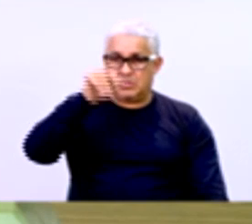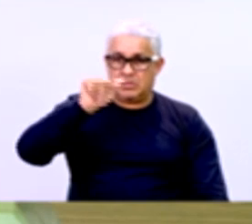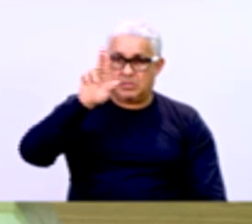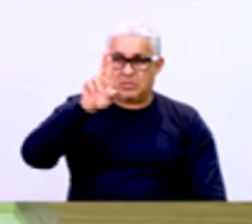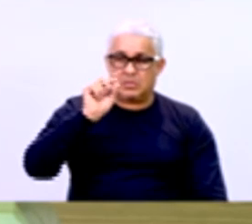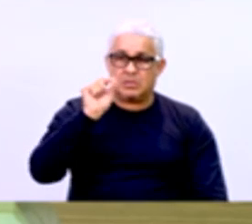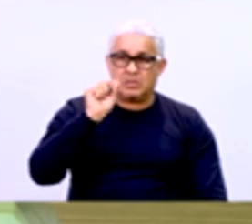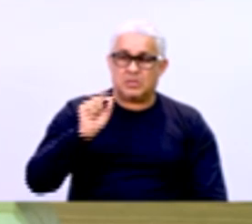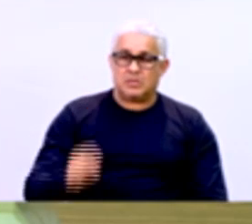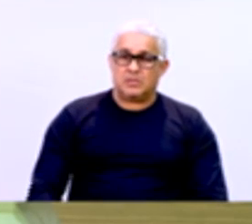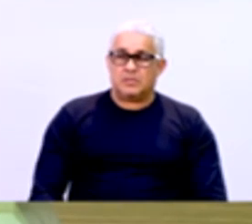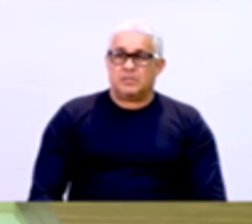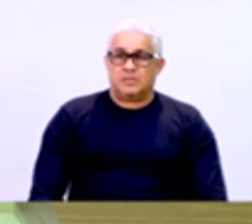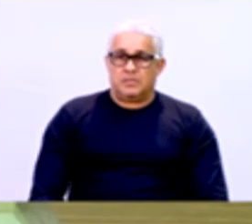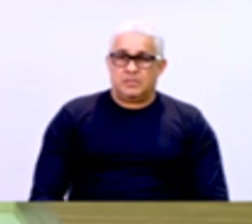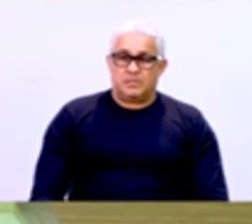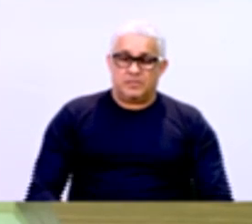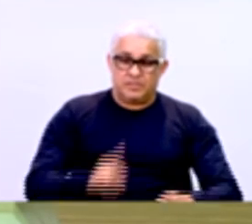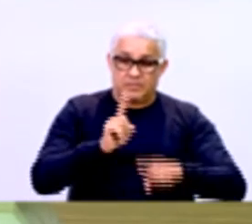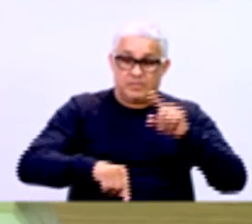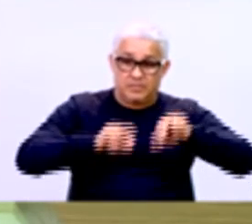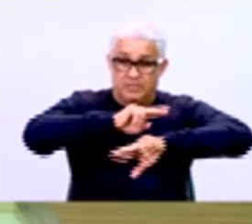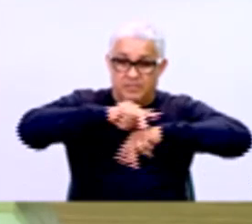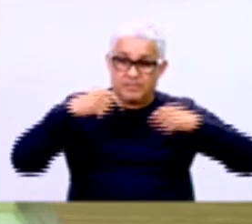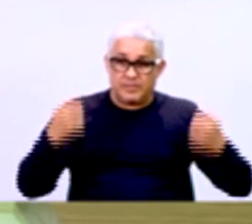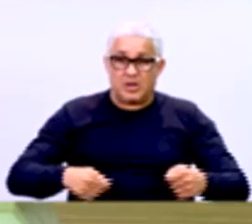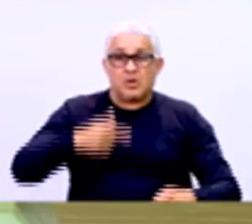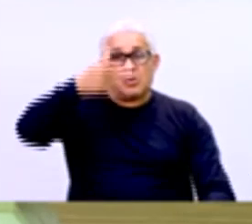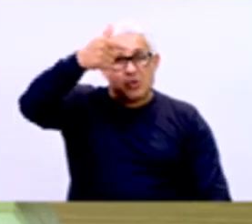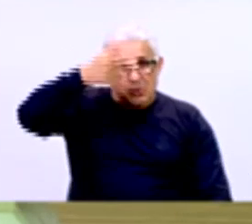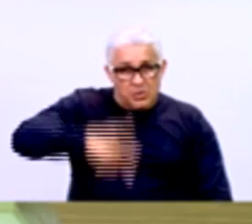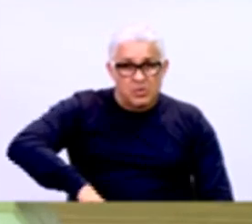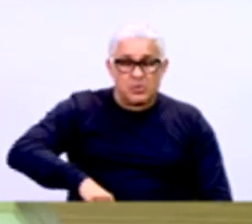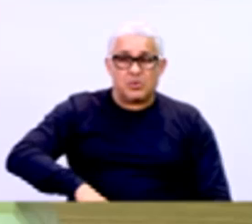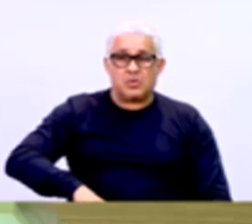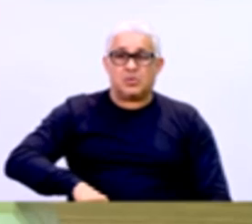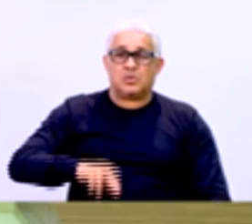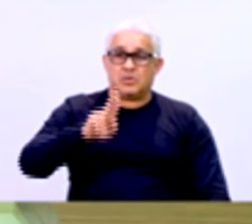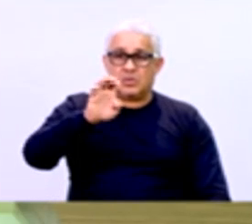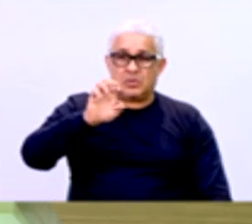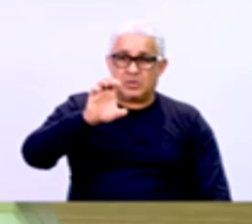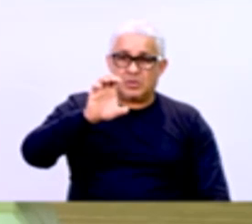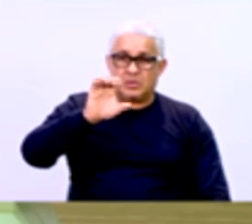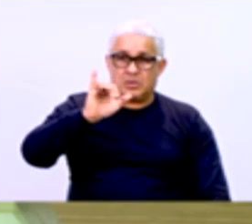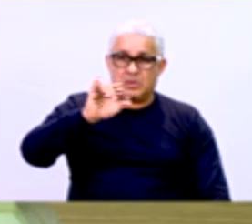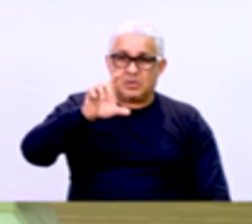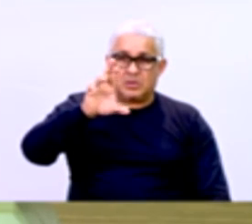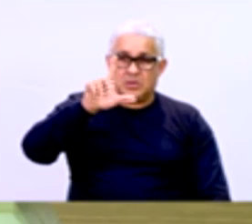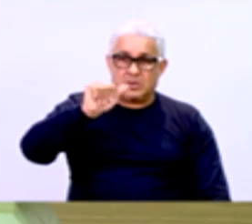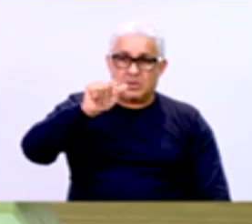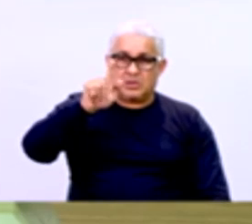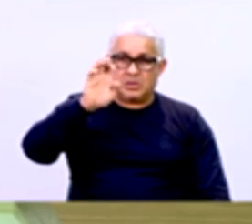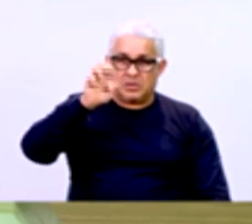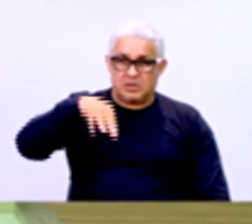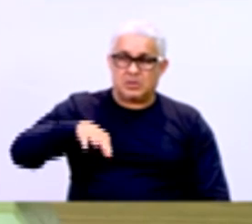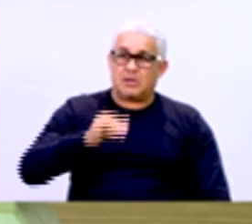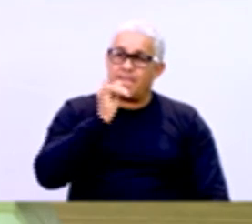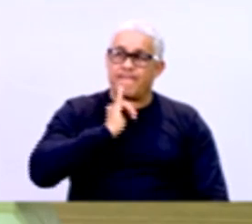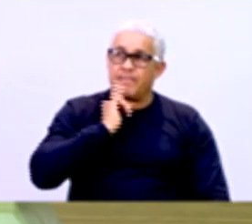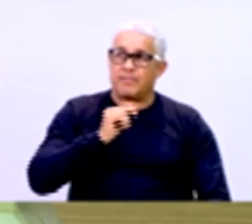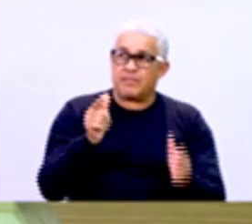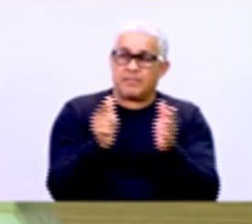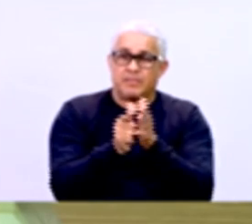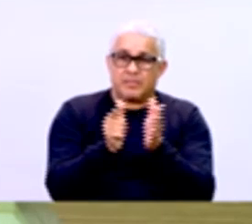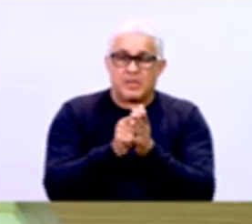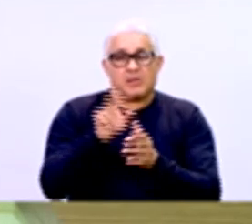destinação sem que esse material precise passar por um processo de reciclagem. É como, por exemplo, um papel que